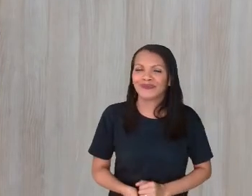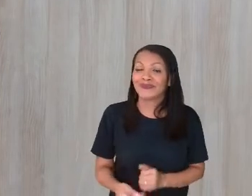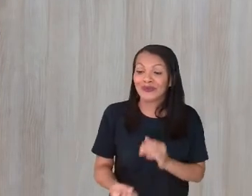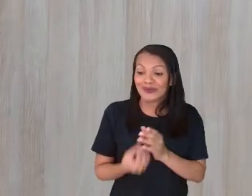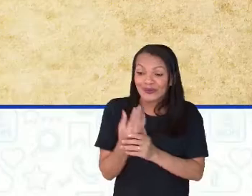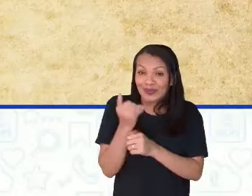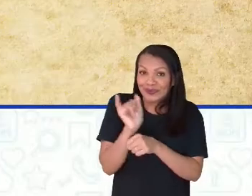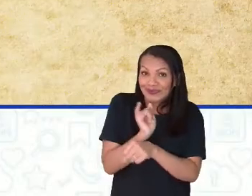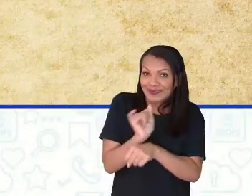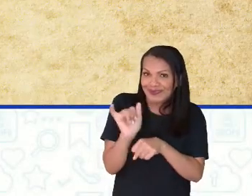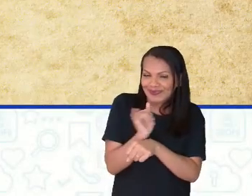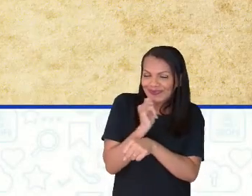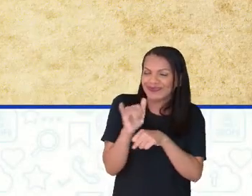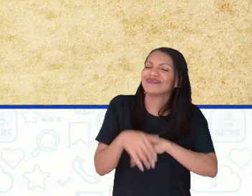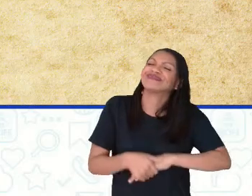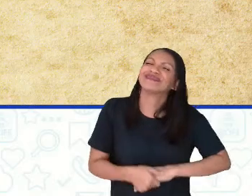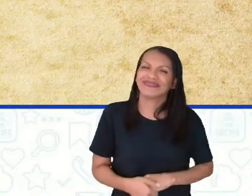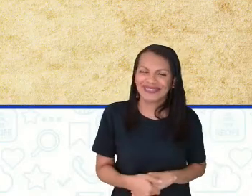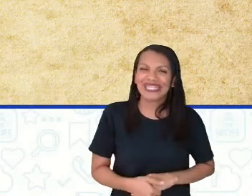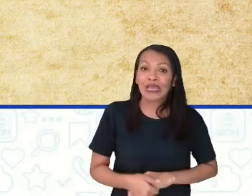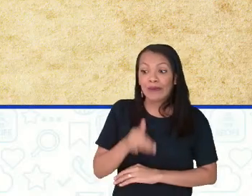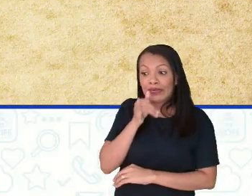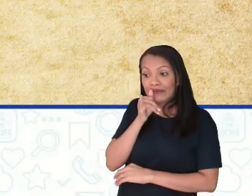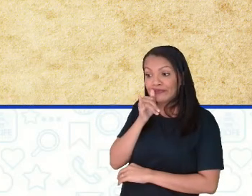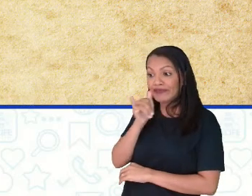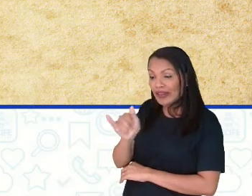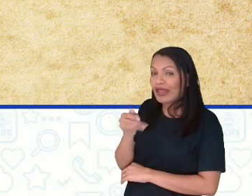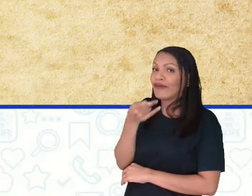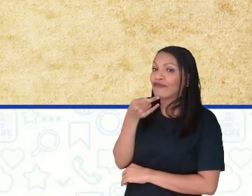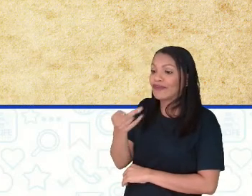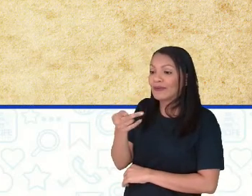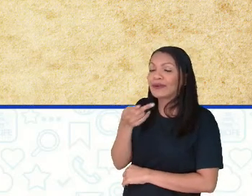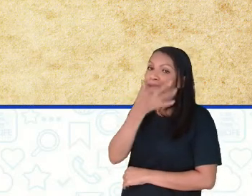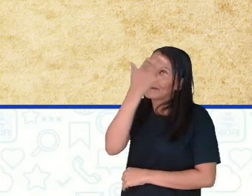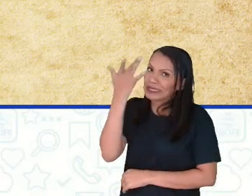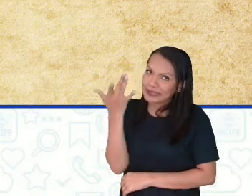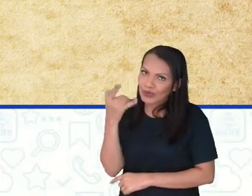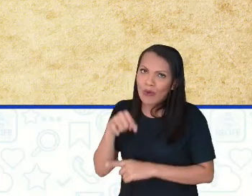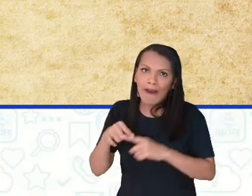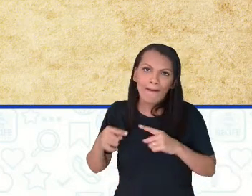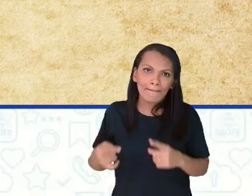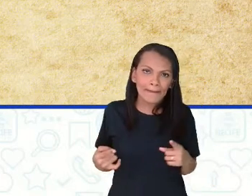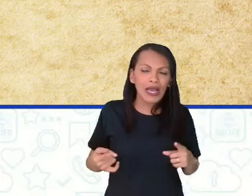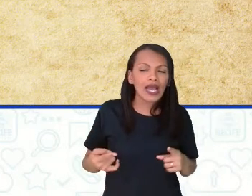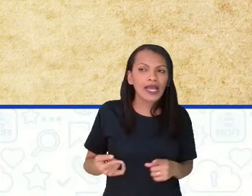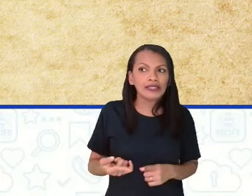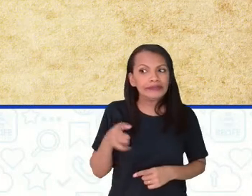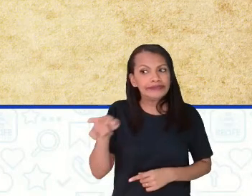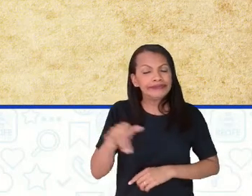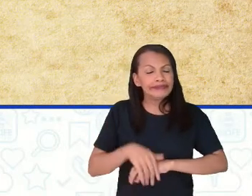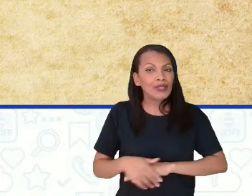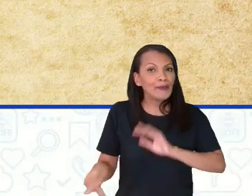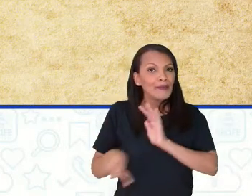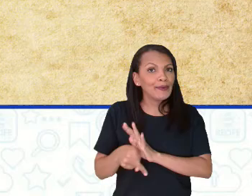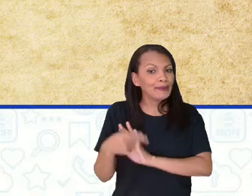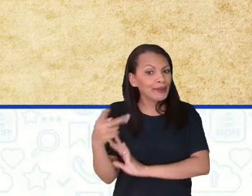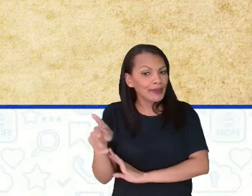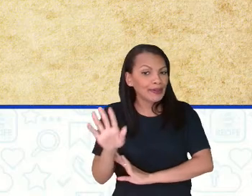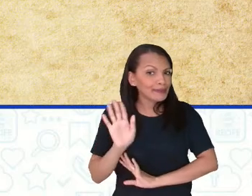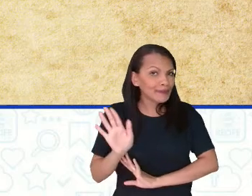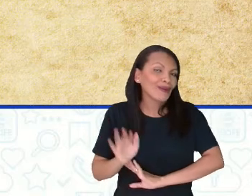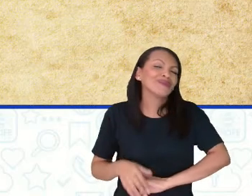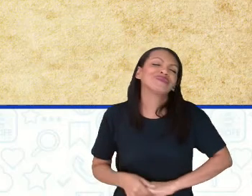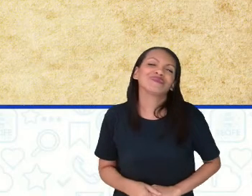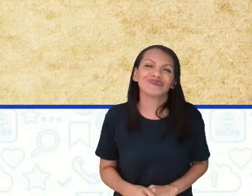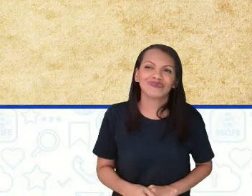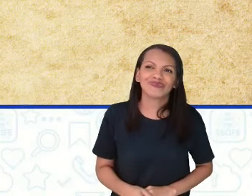os autores usavam animais como personagens de suas histórias para escapar da repressão que poderia haver por parte de